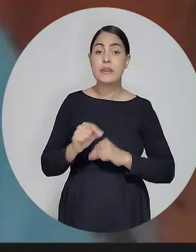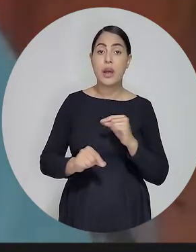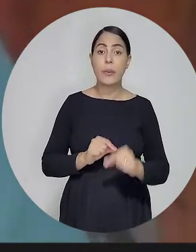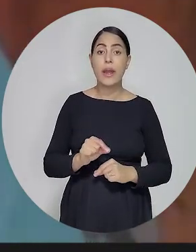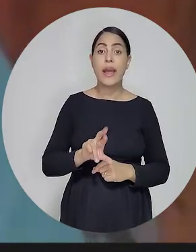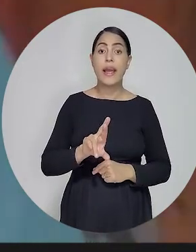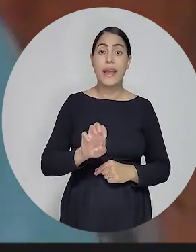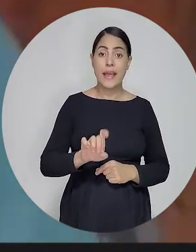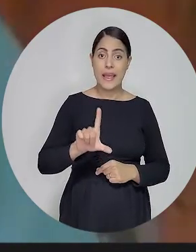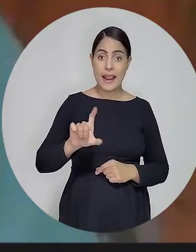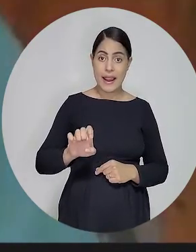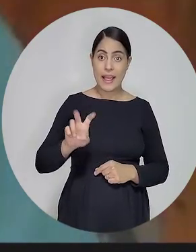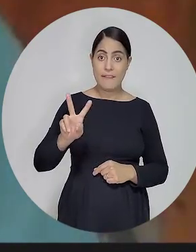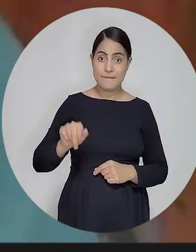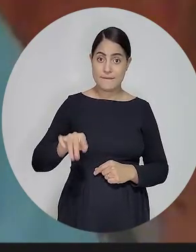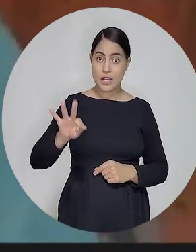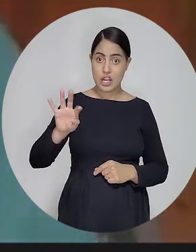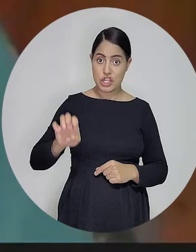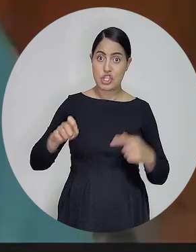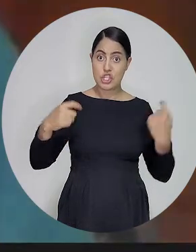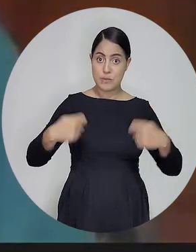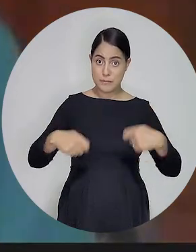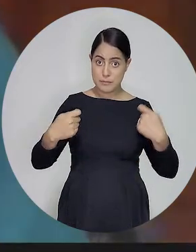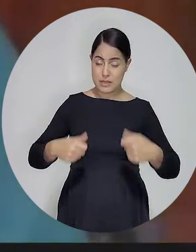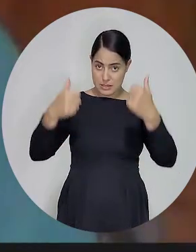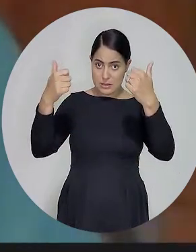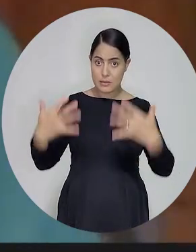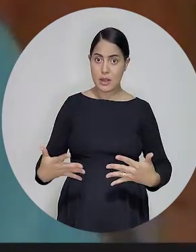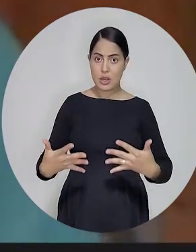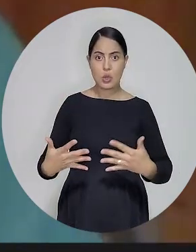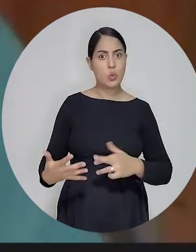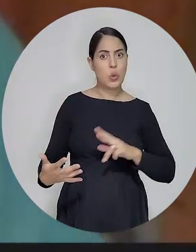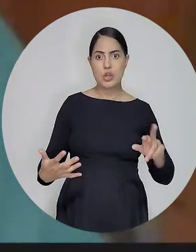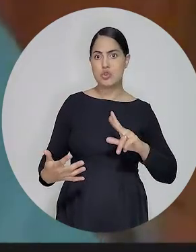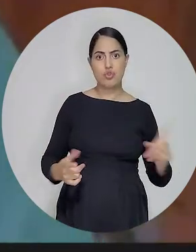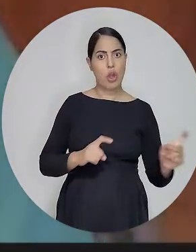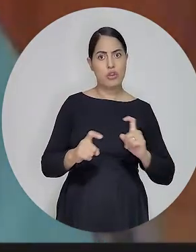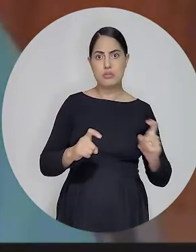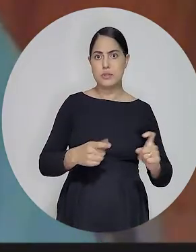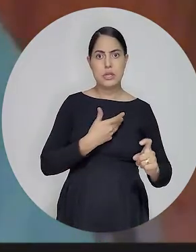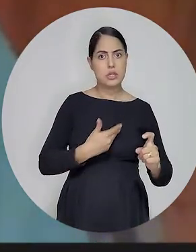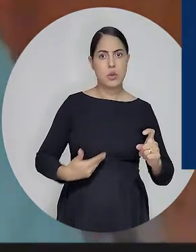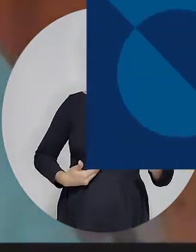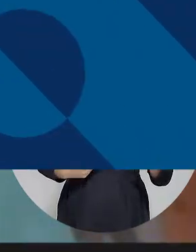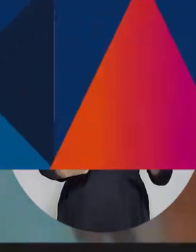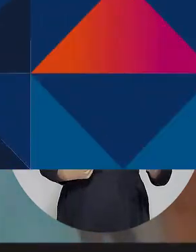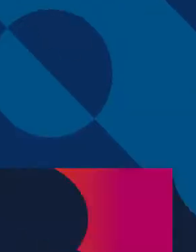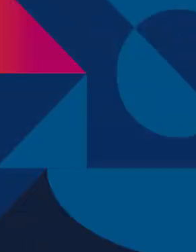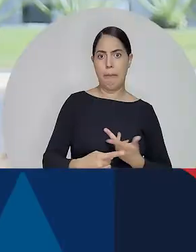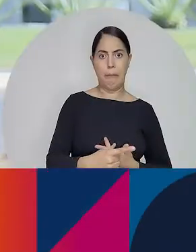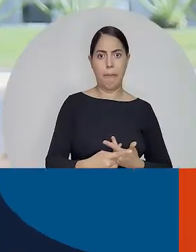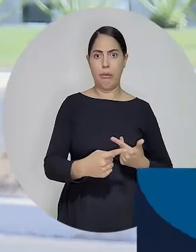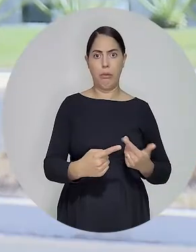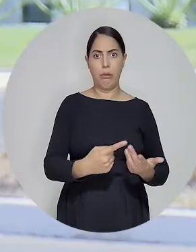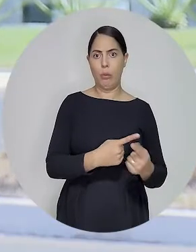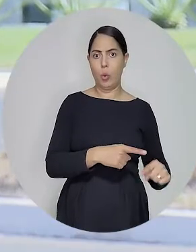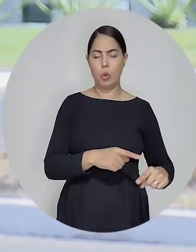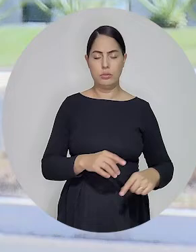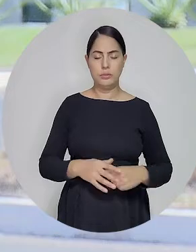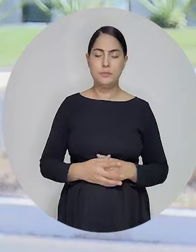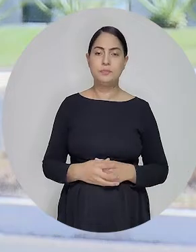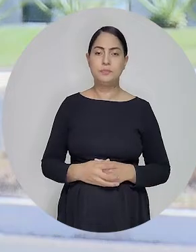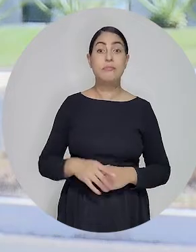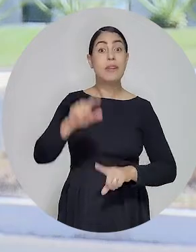relevante. Não basta simplesmente a infringência a algum dos princípios da administração pública. A